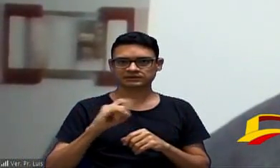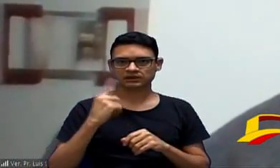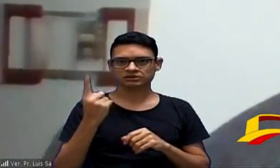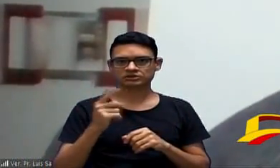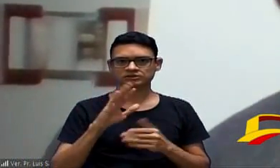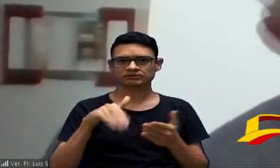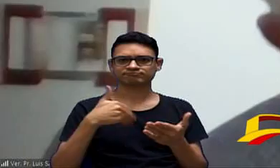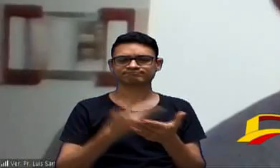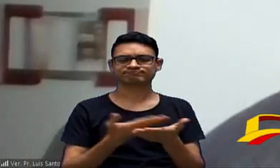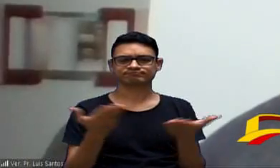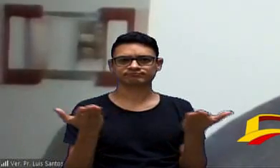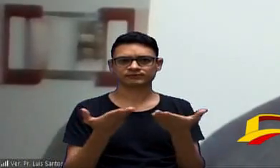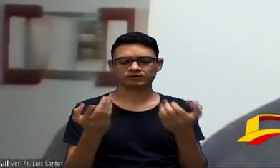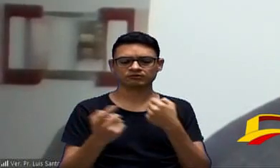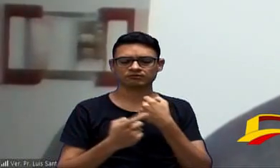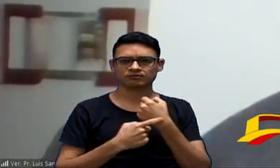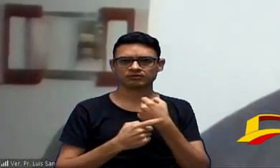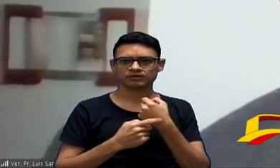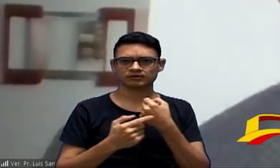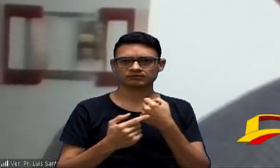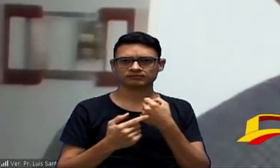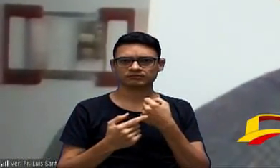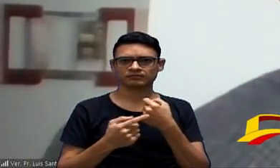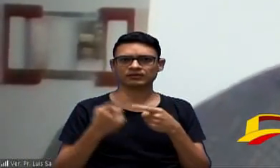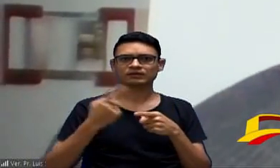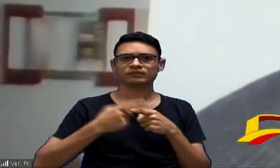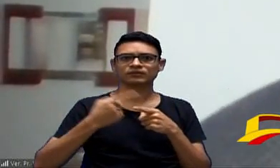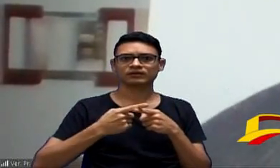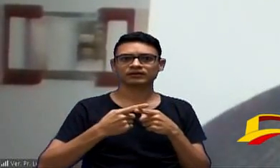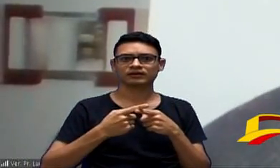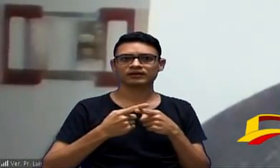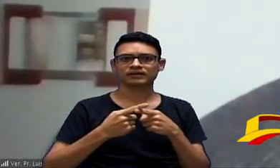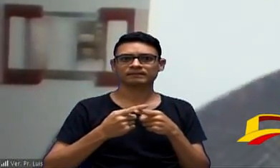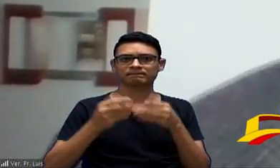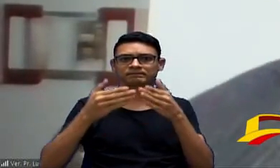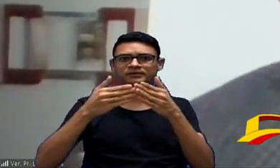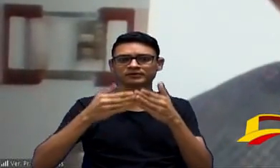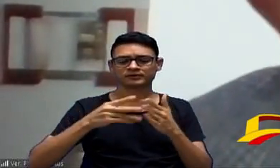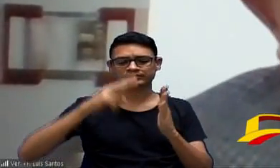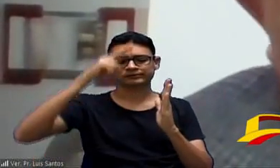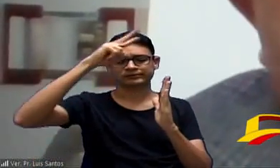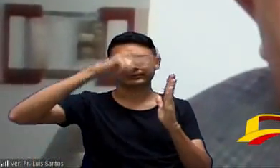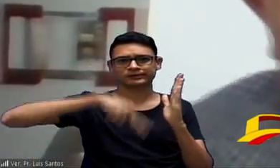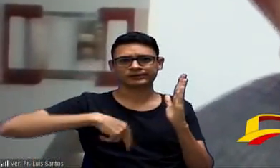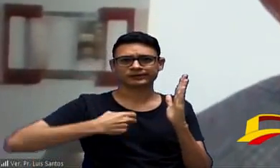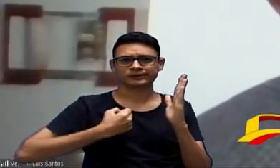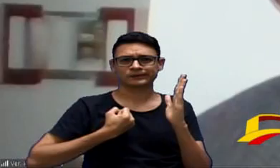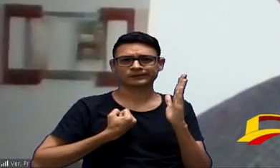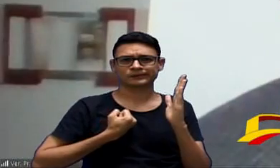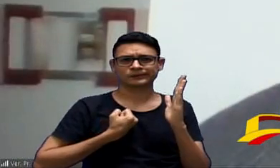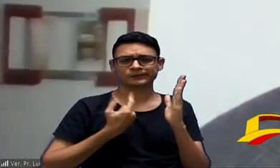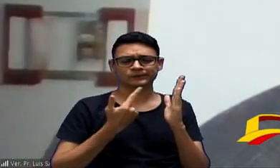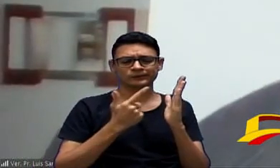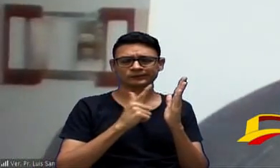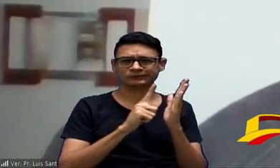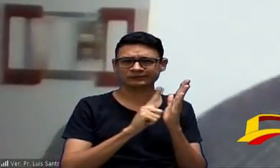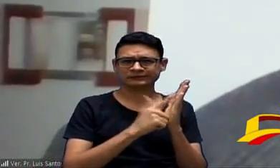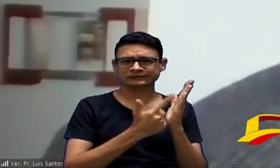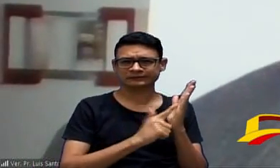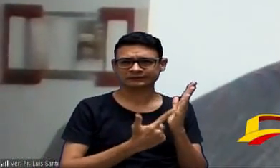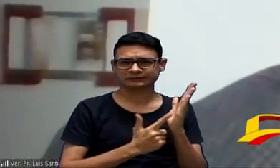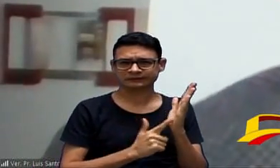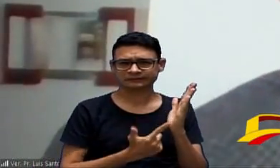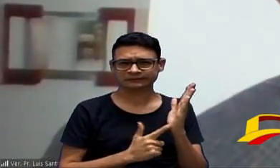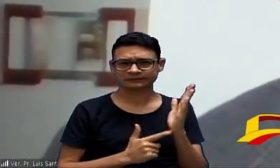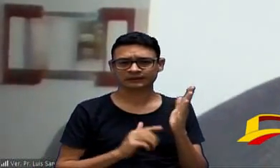aqui é porque foi pedido que se lesse 8 páginas de um parecer, o que trouxe-nos